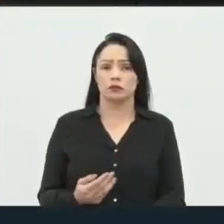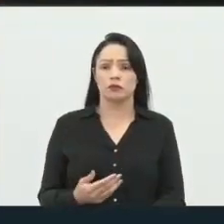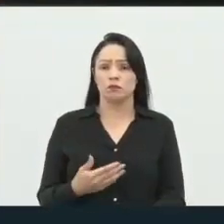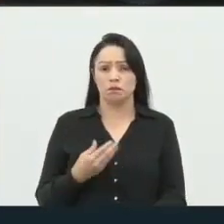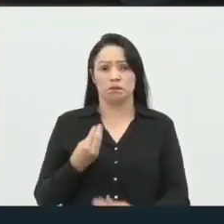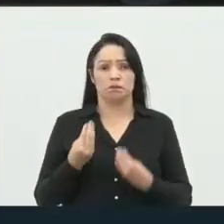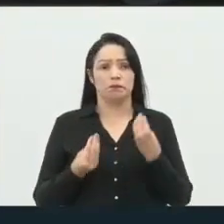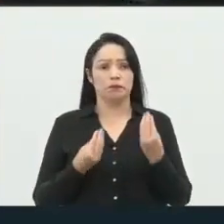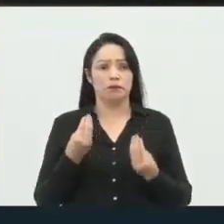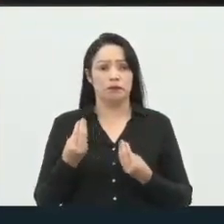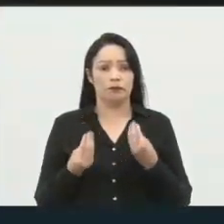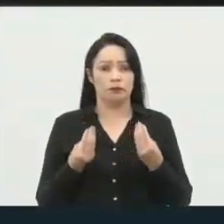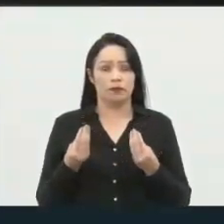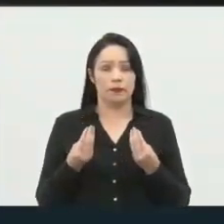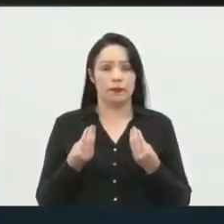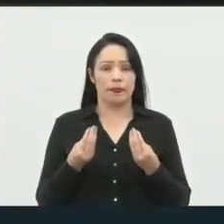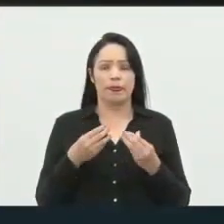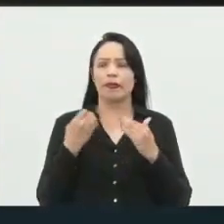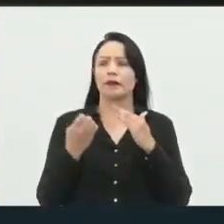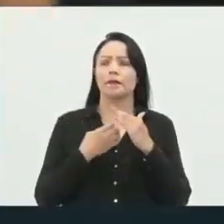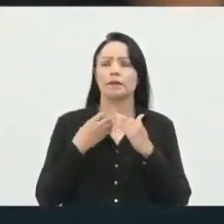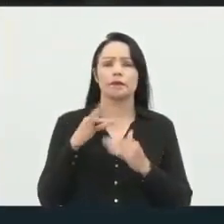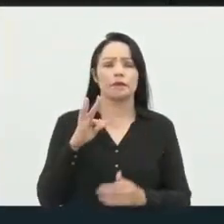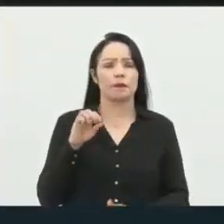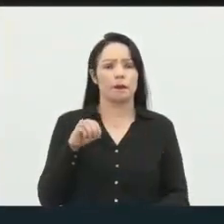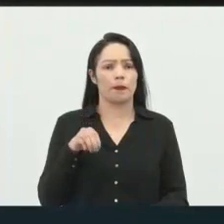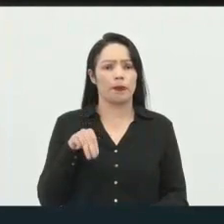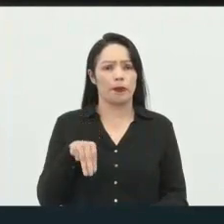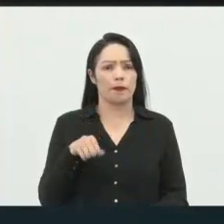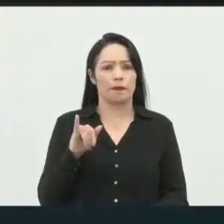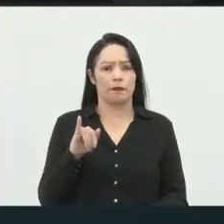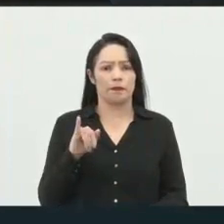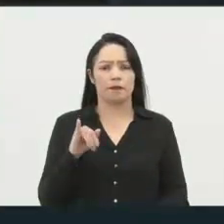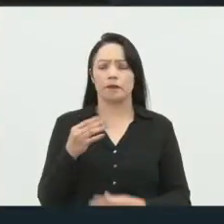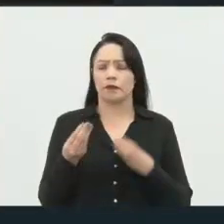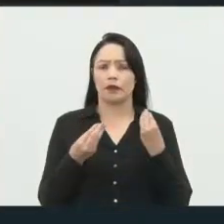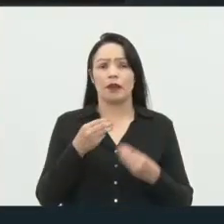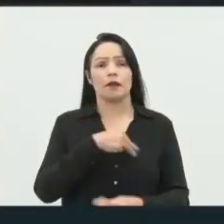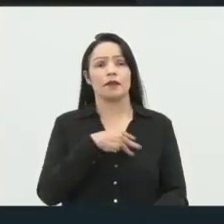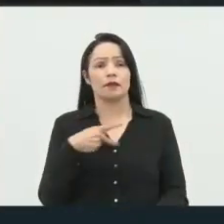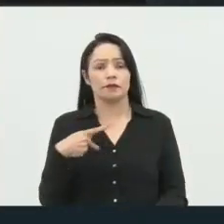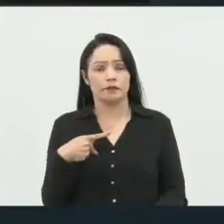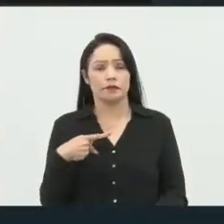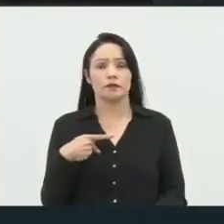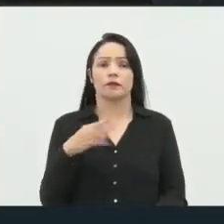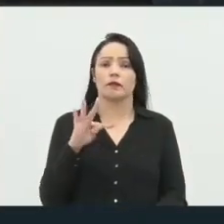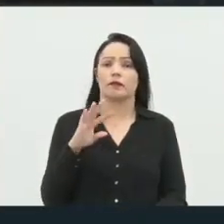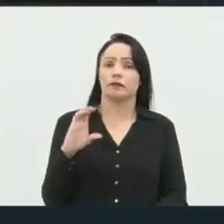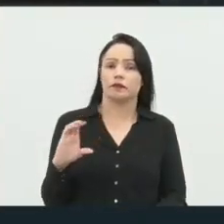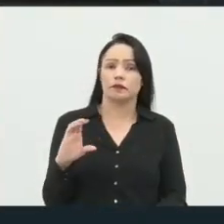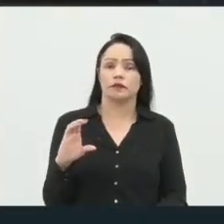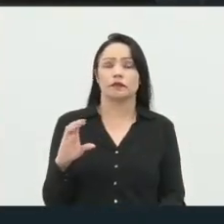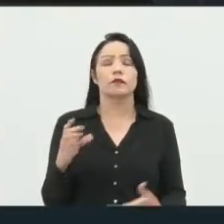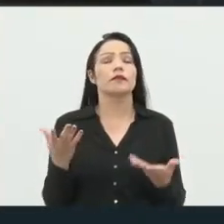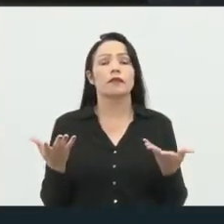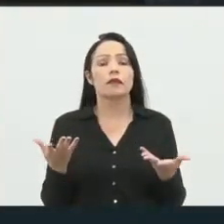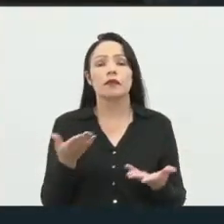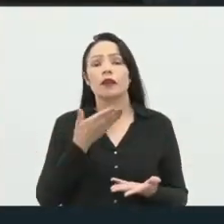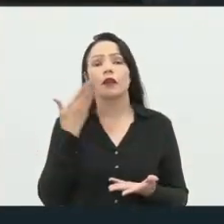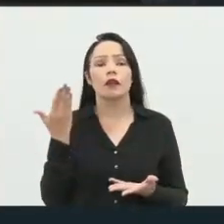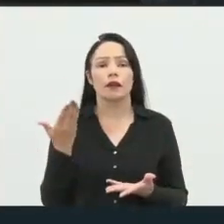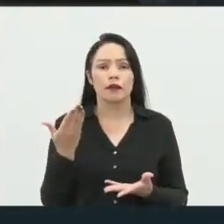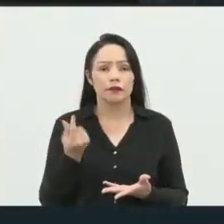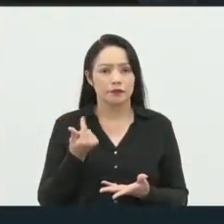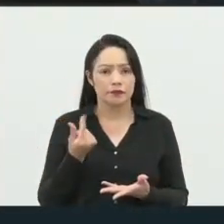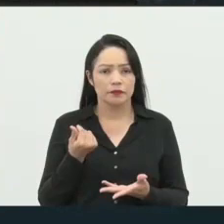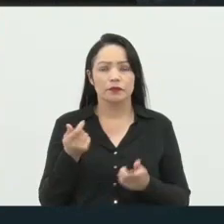essa empresa tome Ministério Público Tribunal de Contas esses 8 milhões foram para onde que dava para